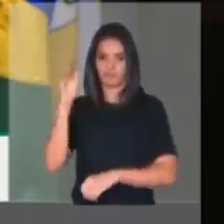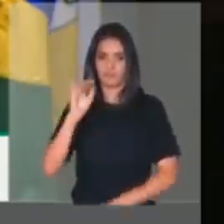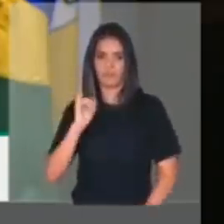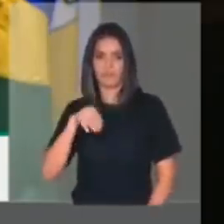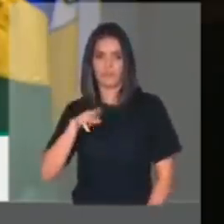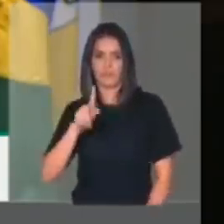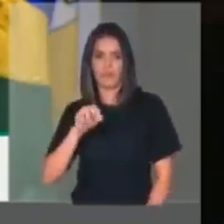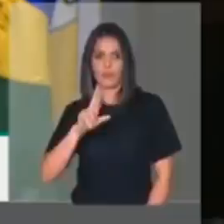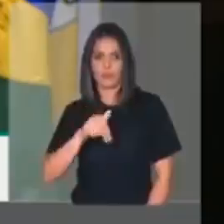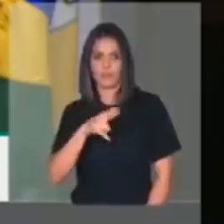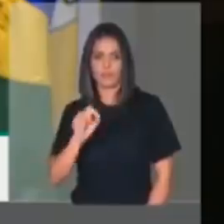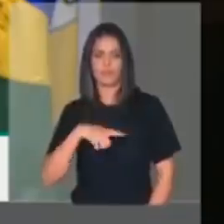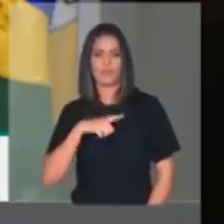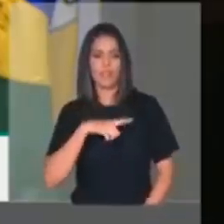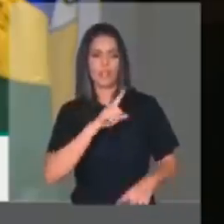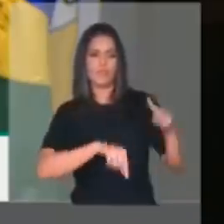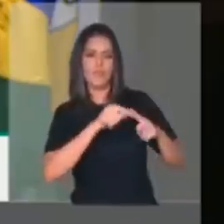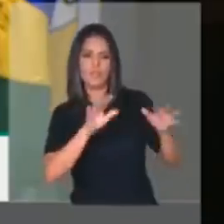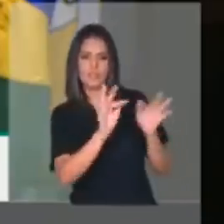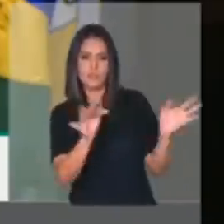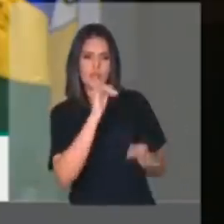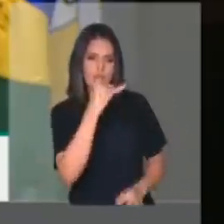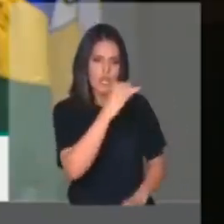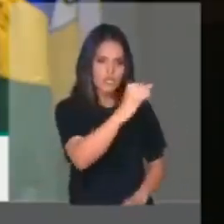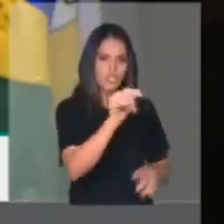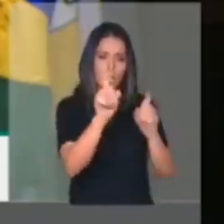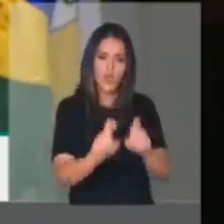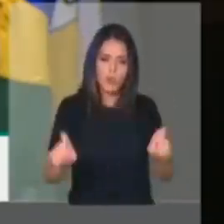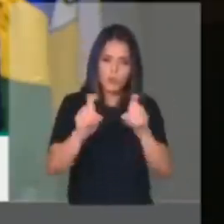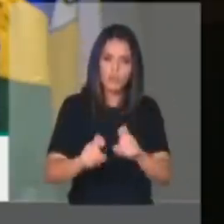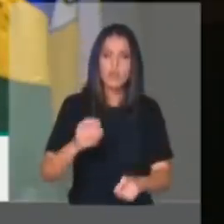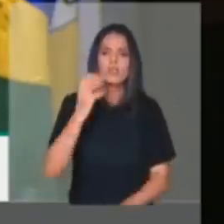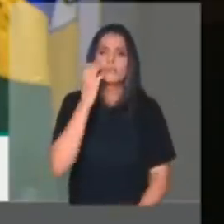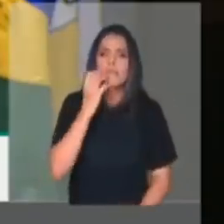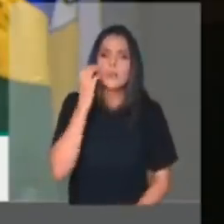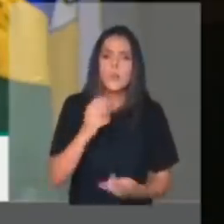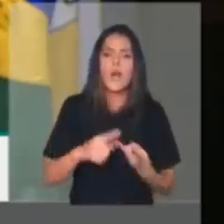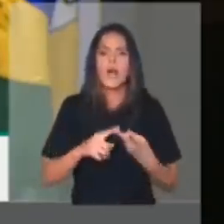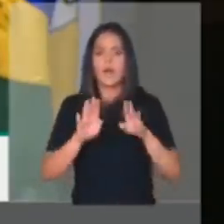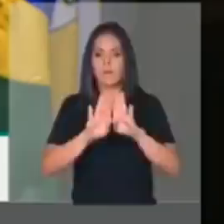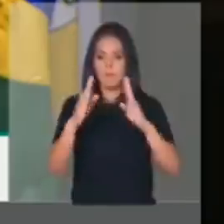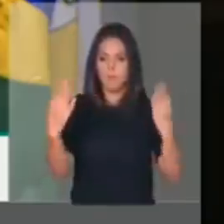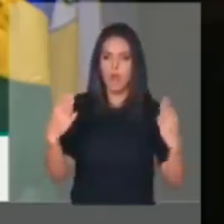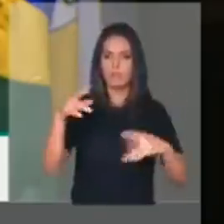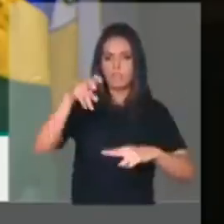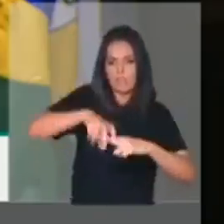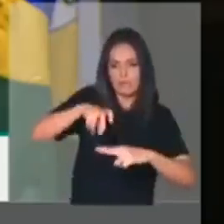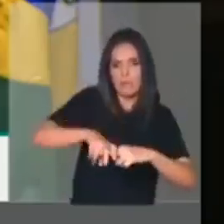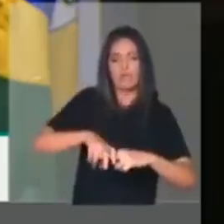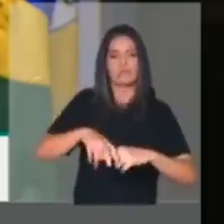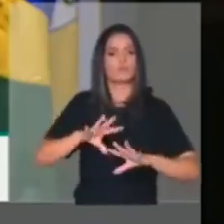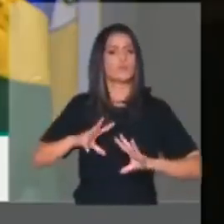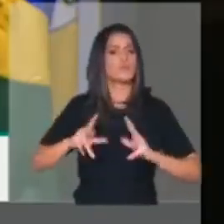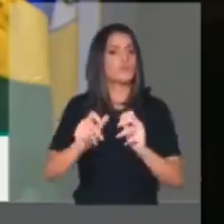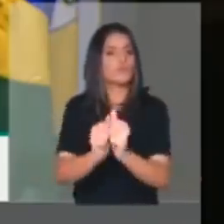mais simples aos mais complexos, da energia elétrica aos computadores, aos celulares, aos móveis, às cadeiras para escritório,